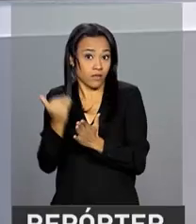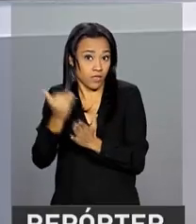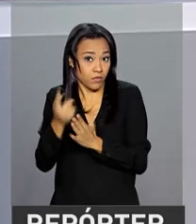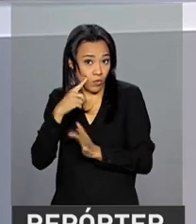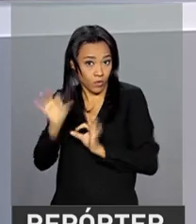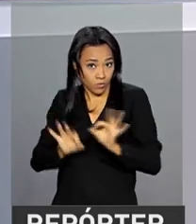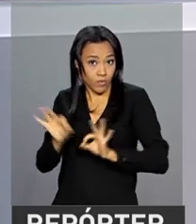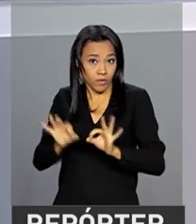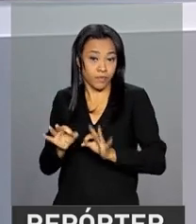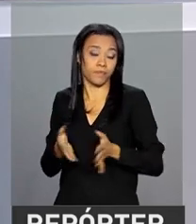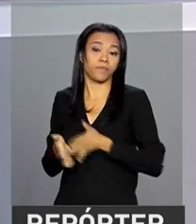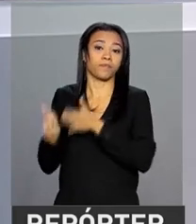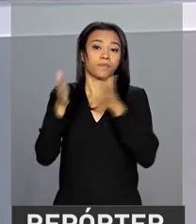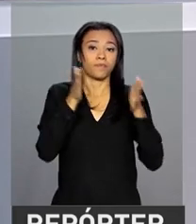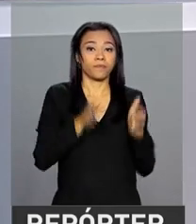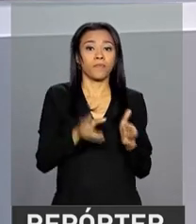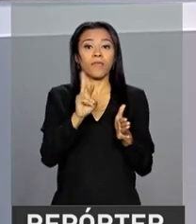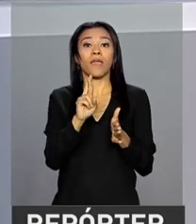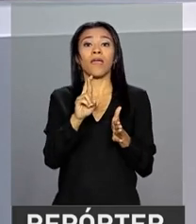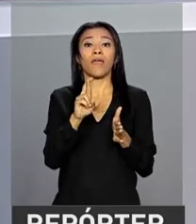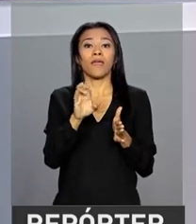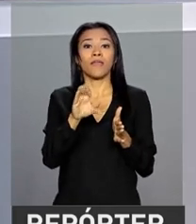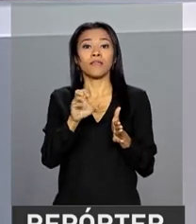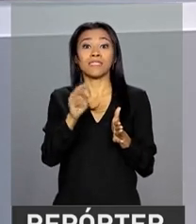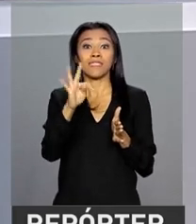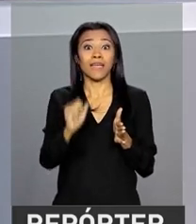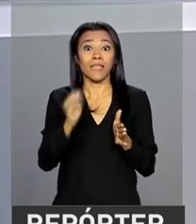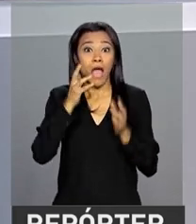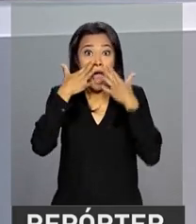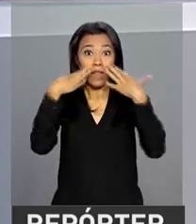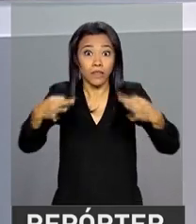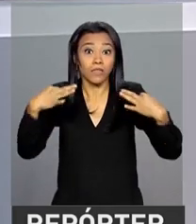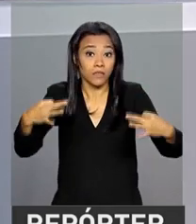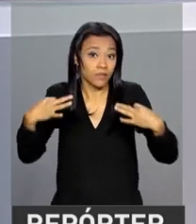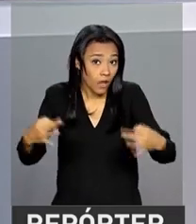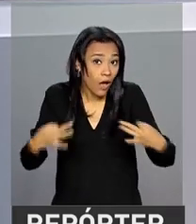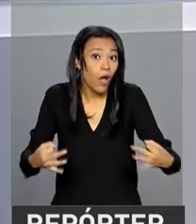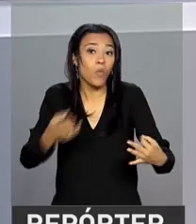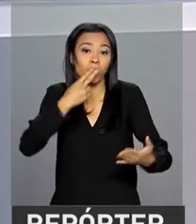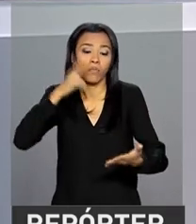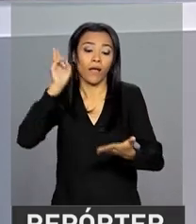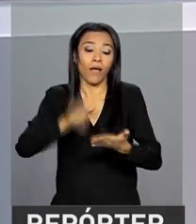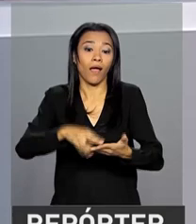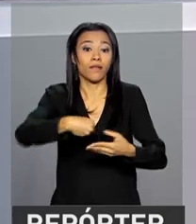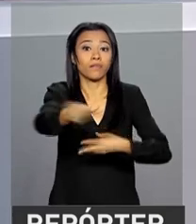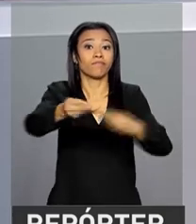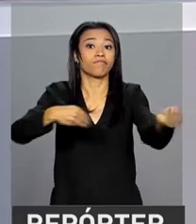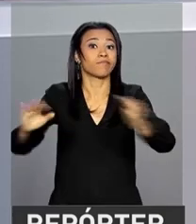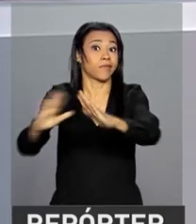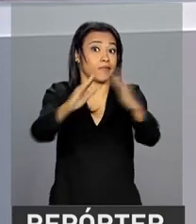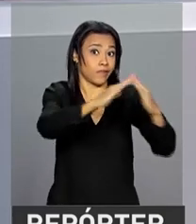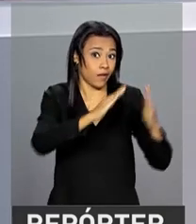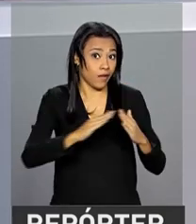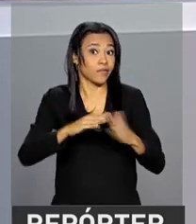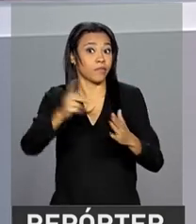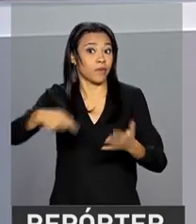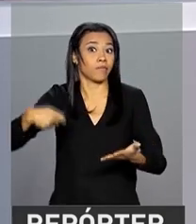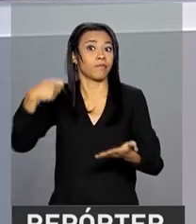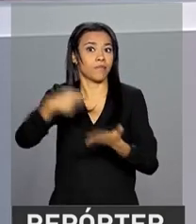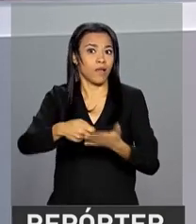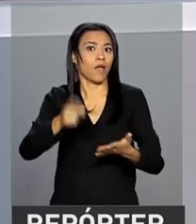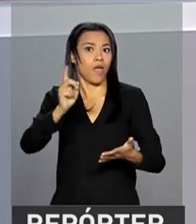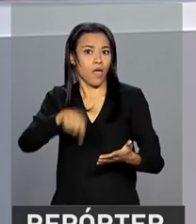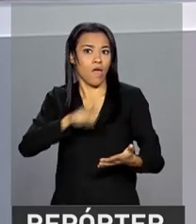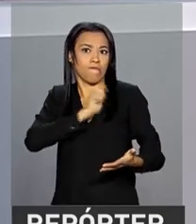à receita federal alerta para um golpe que está sendo realizado por carta e não por e mail como tem sido mais comum o